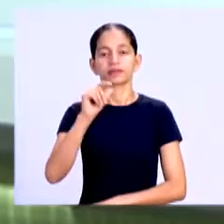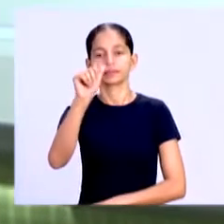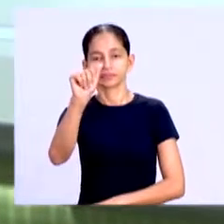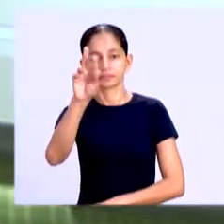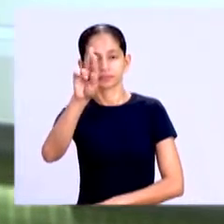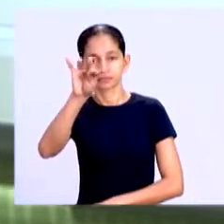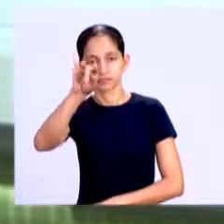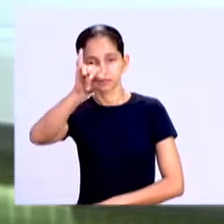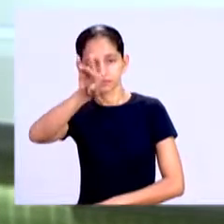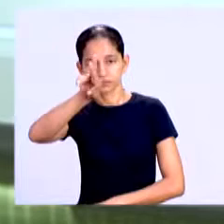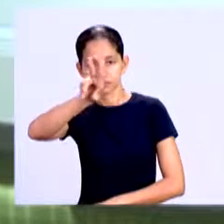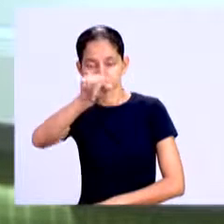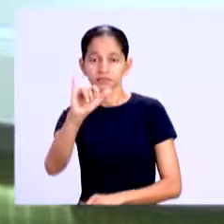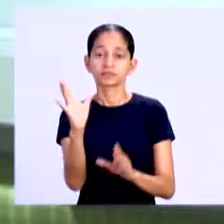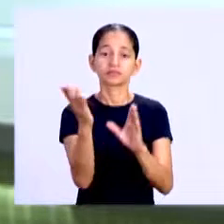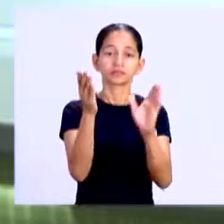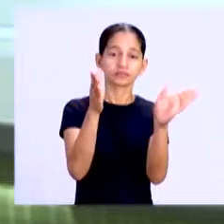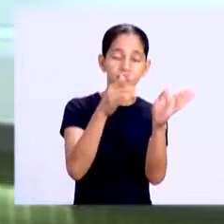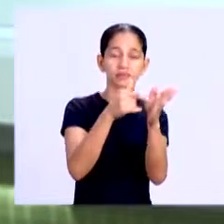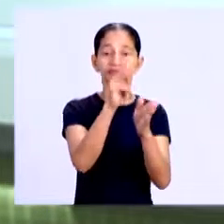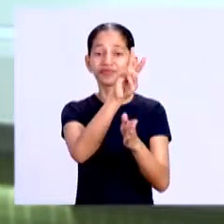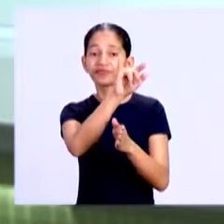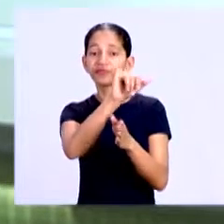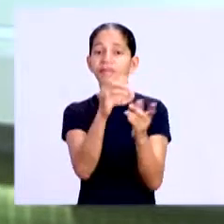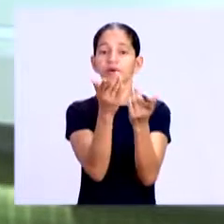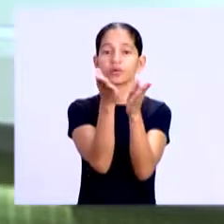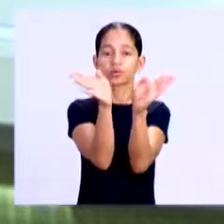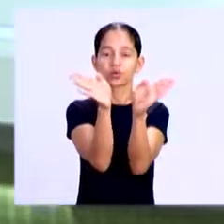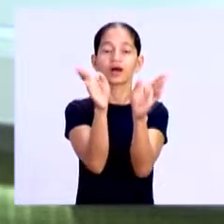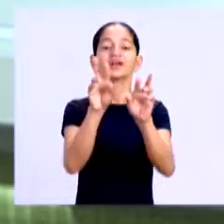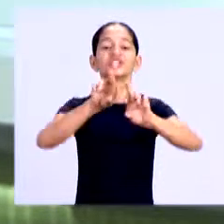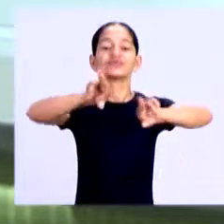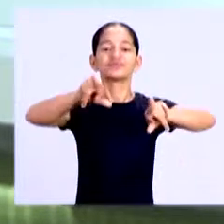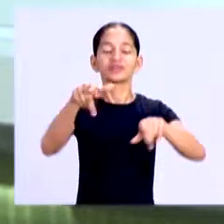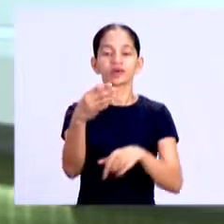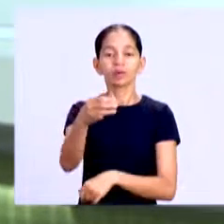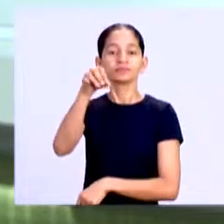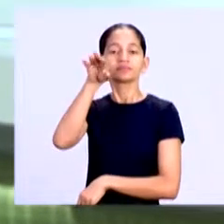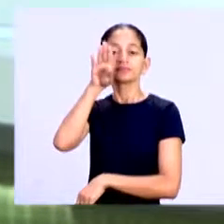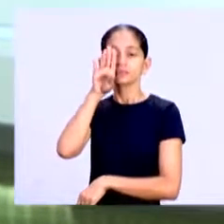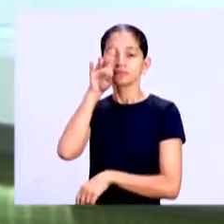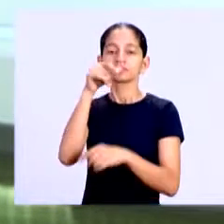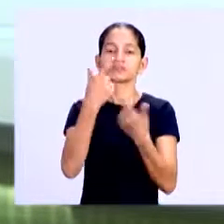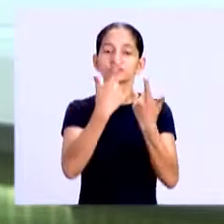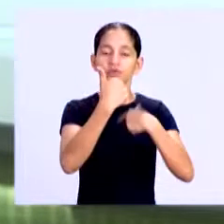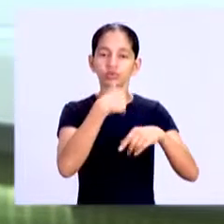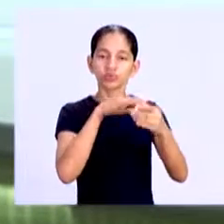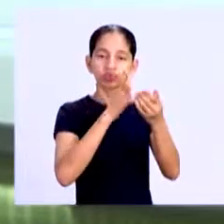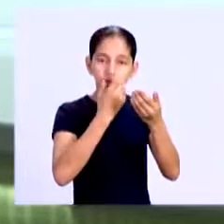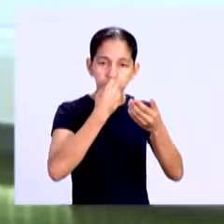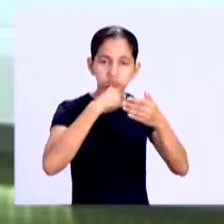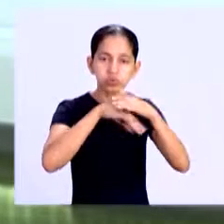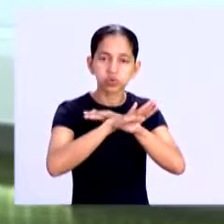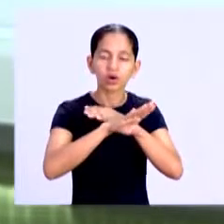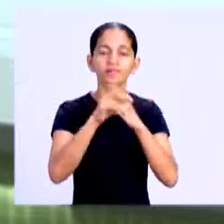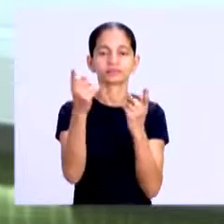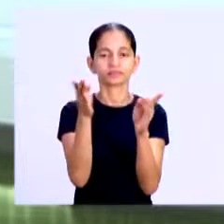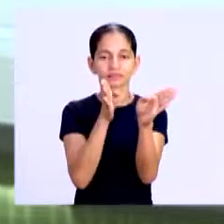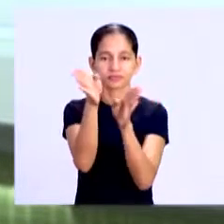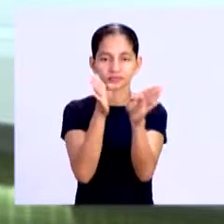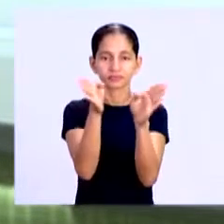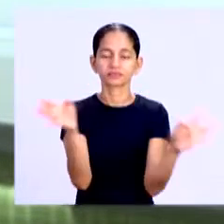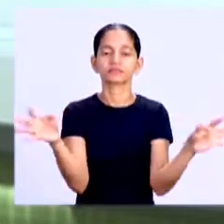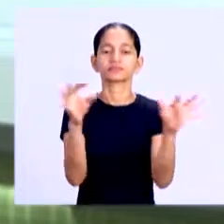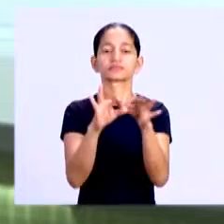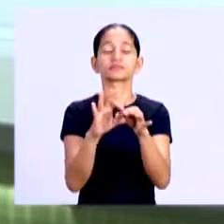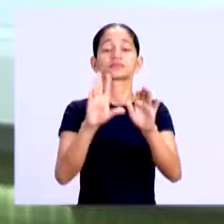As veias são aquelas ricas em gás carbônico e as artérias são aquelas ricas em oxigênio.